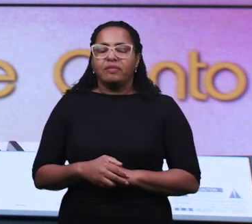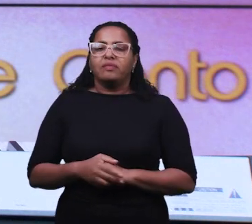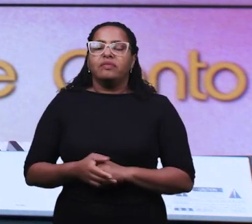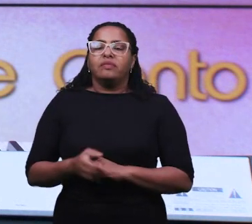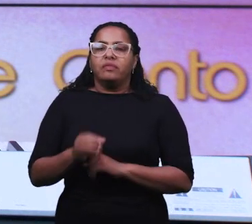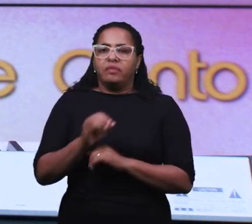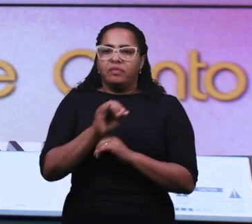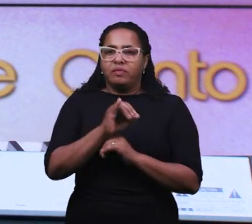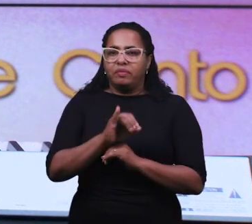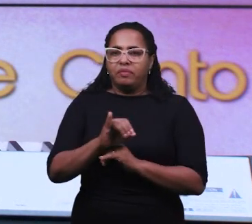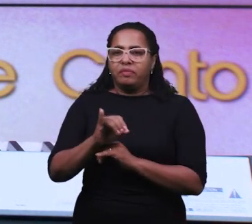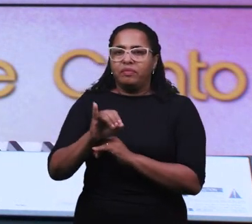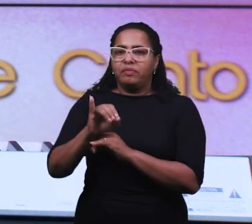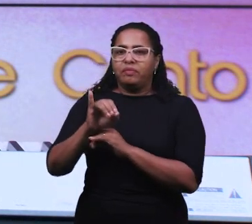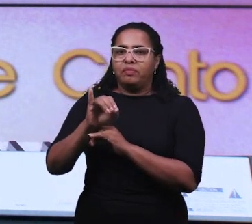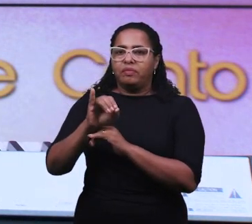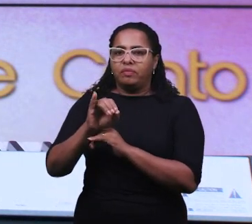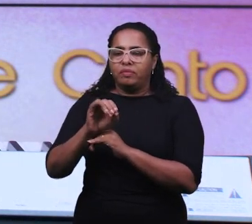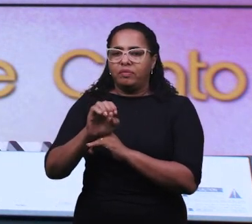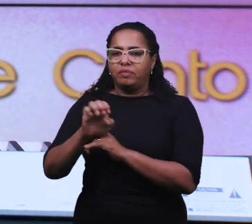Inspiramos, subimos.